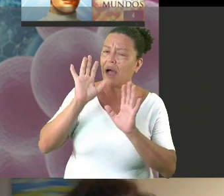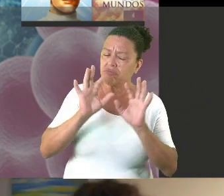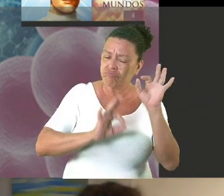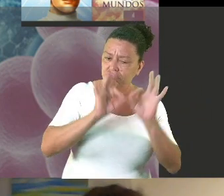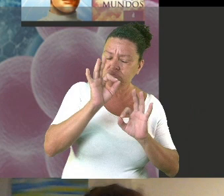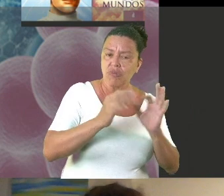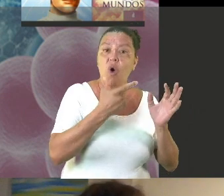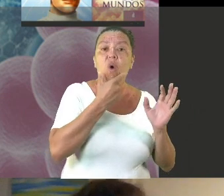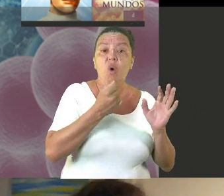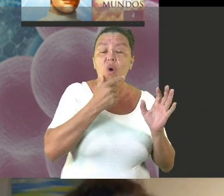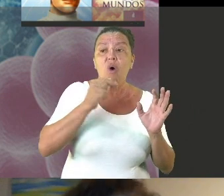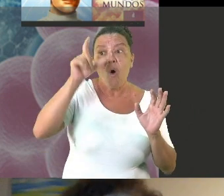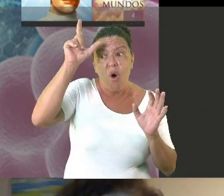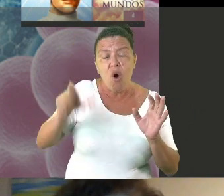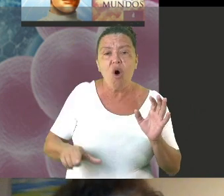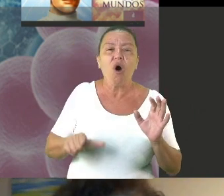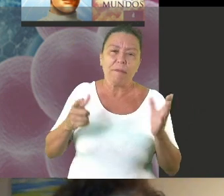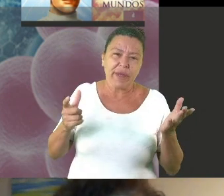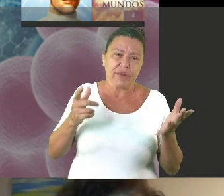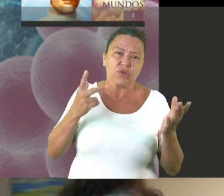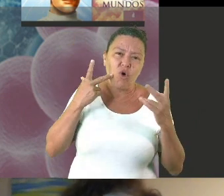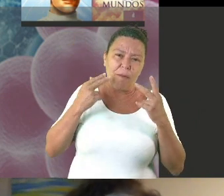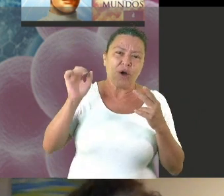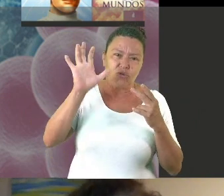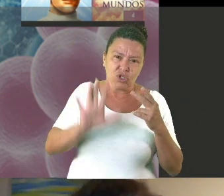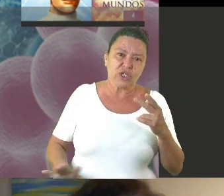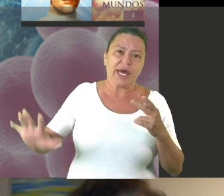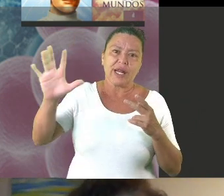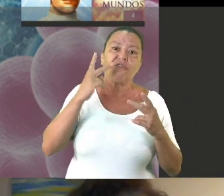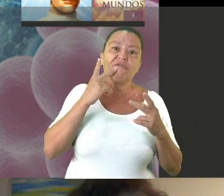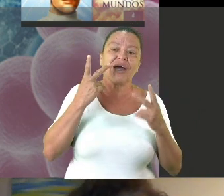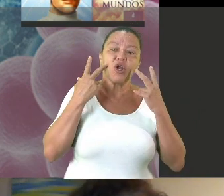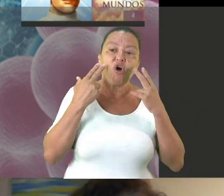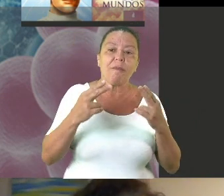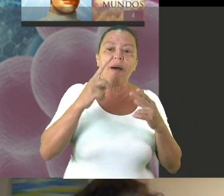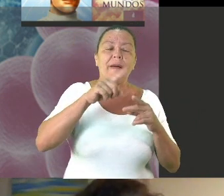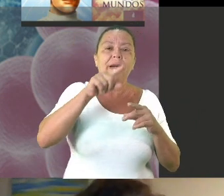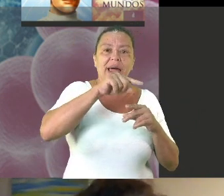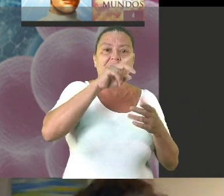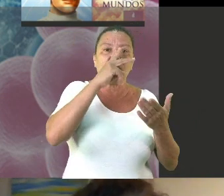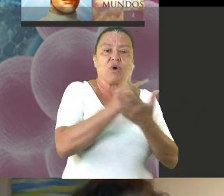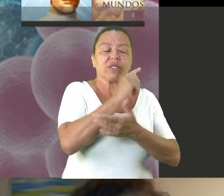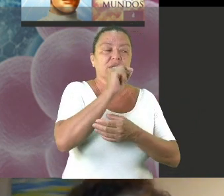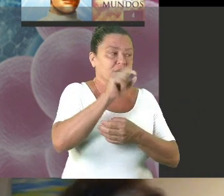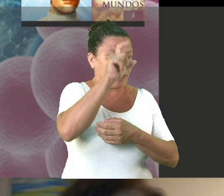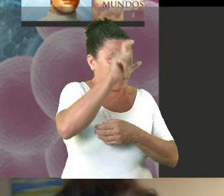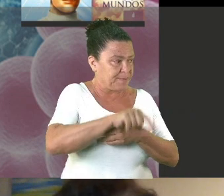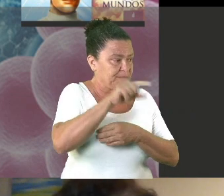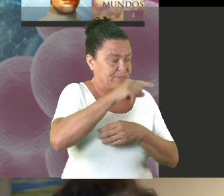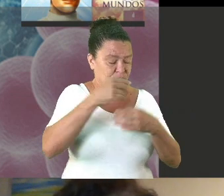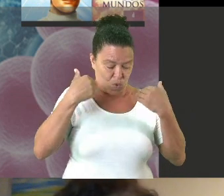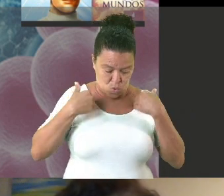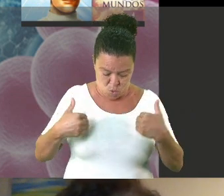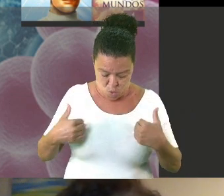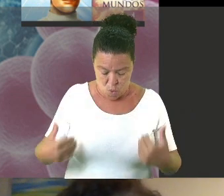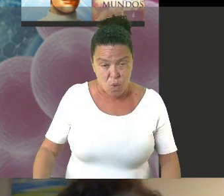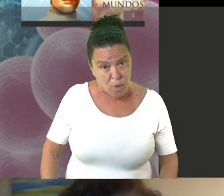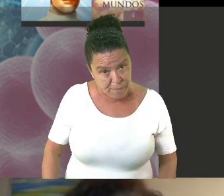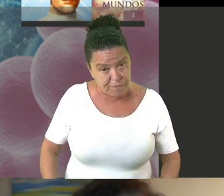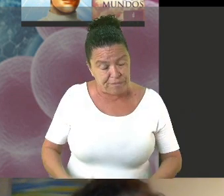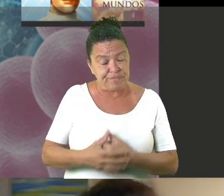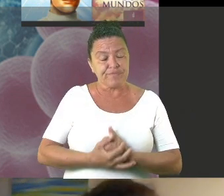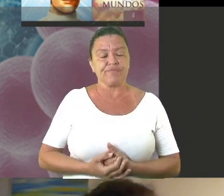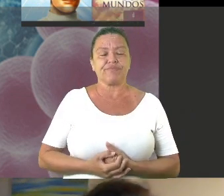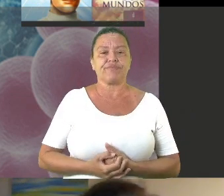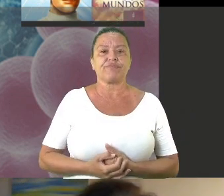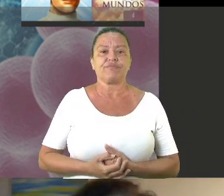Projetando o homem, então, sobre as células e, consequentemente, sobre o corpo,